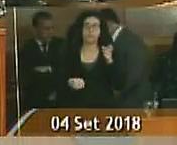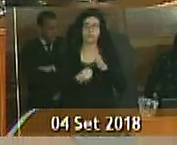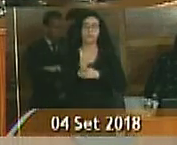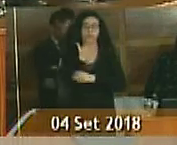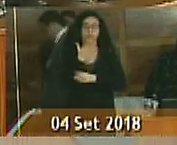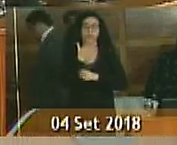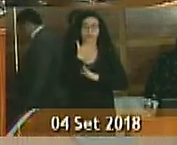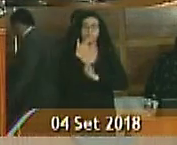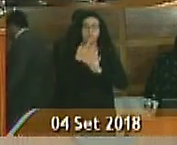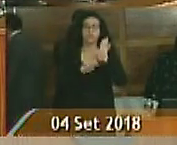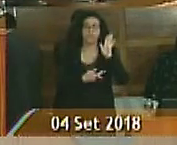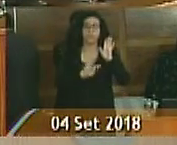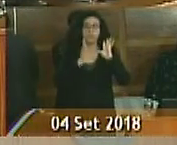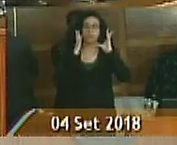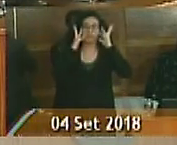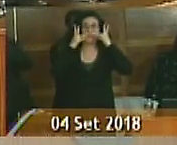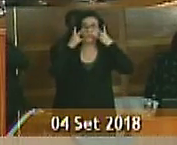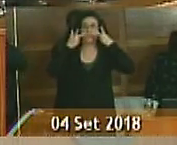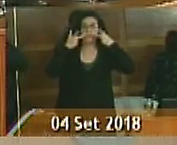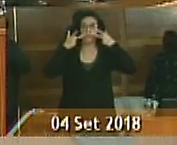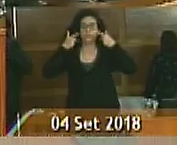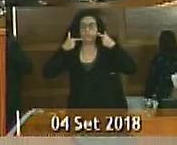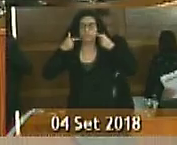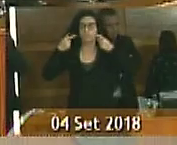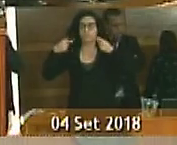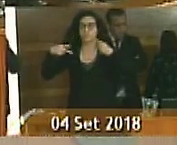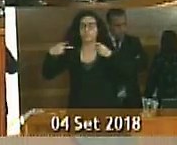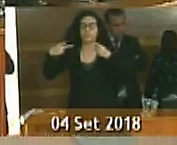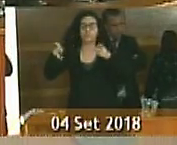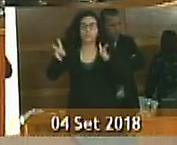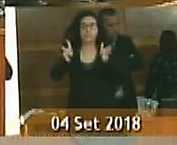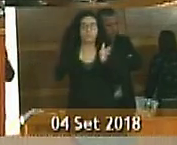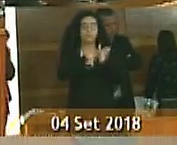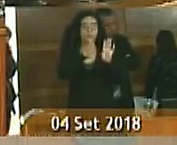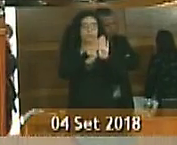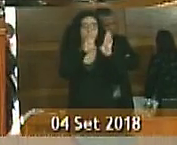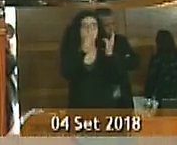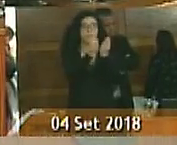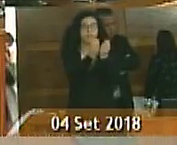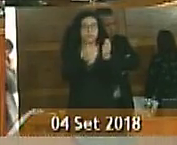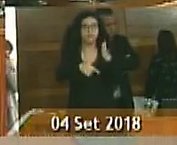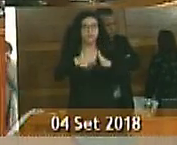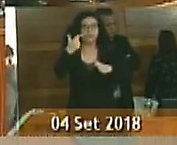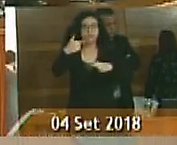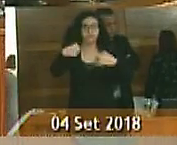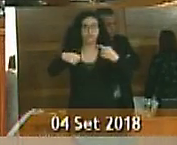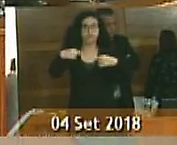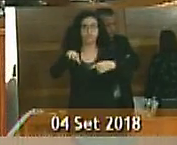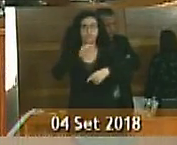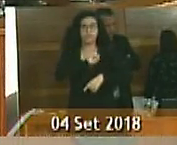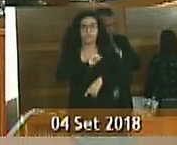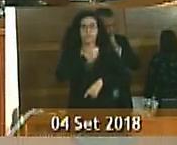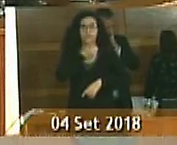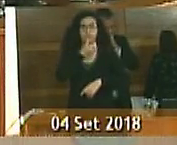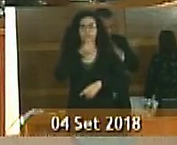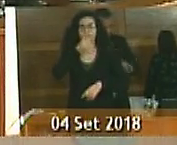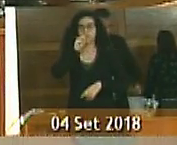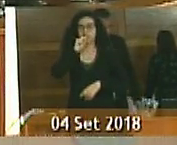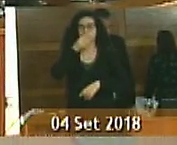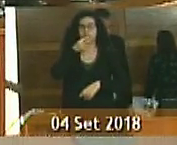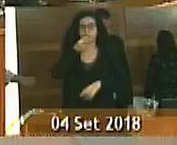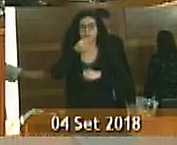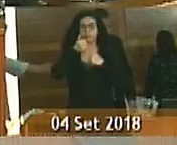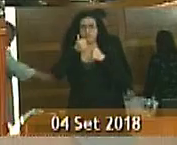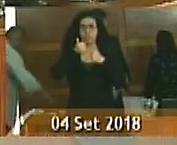do programa animal comunitário no âmbito municipal e dá outras providências. Em segunda discussão, parecer 168,